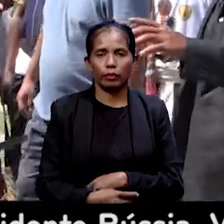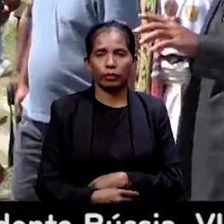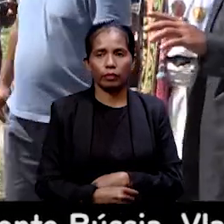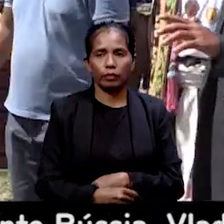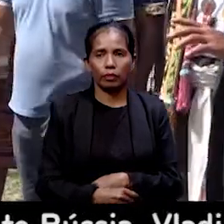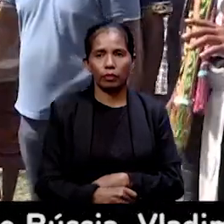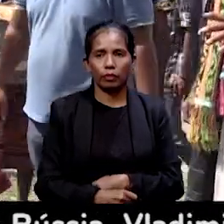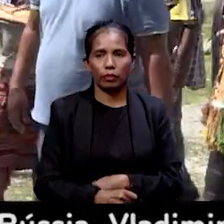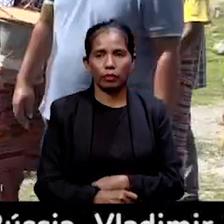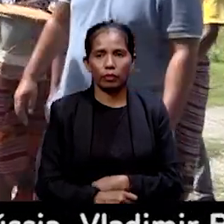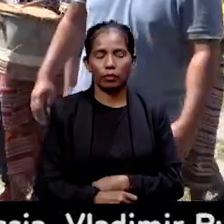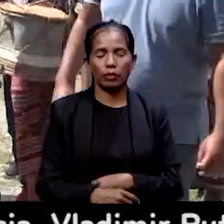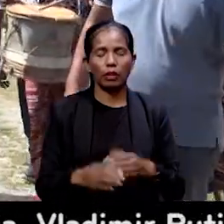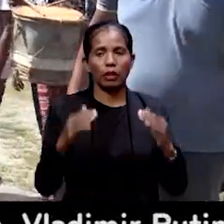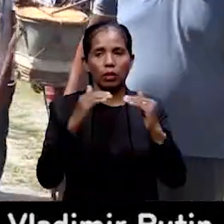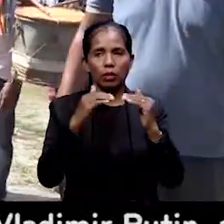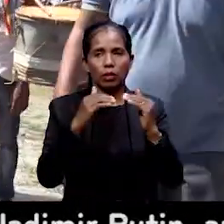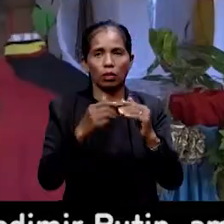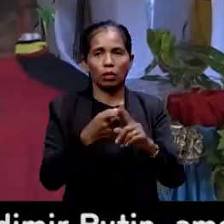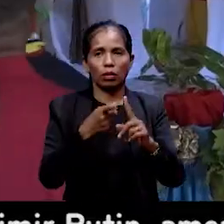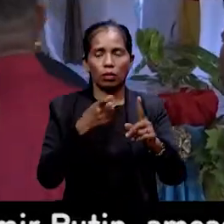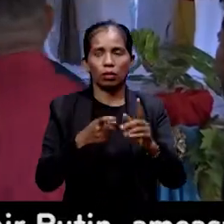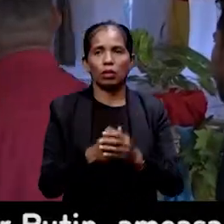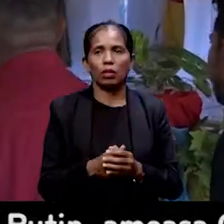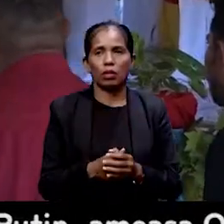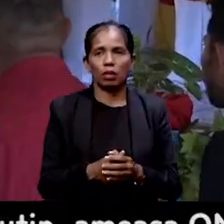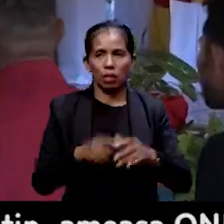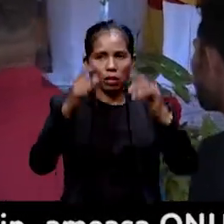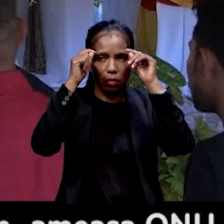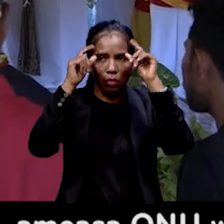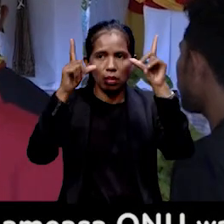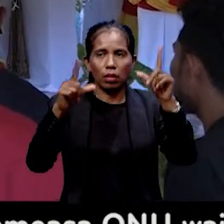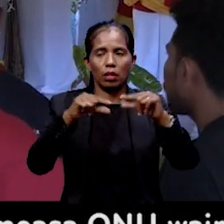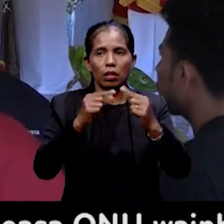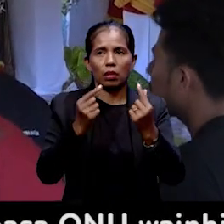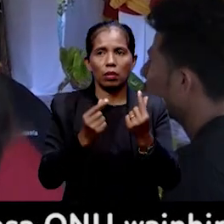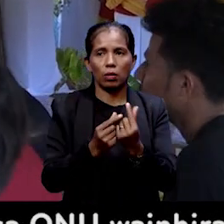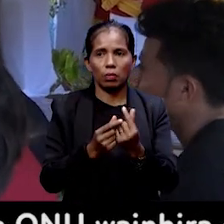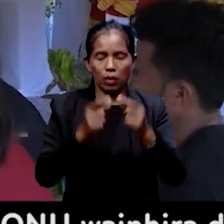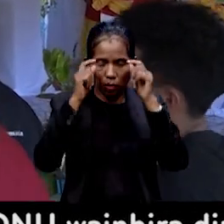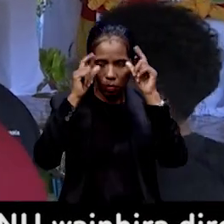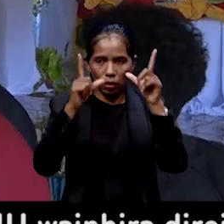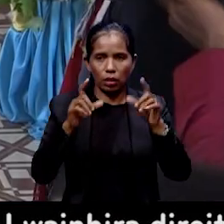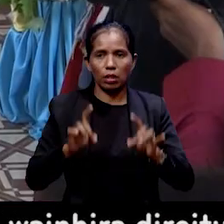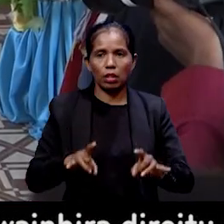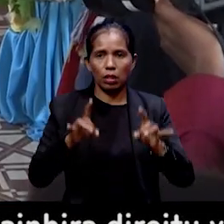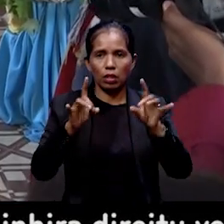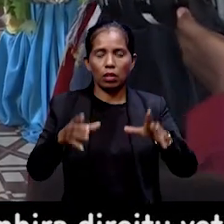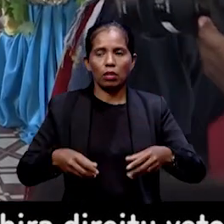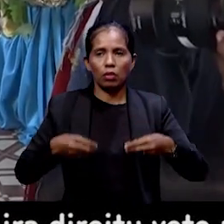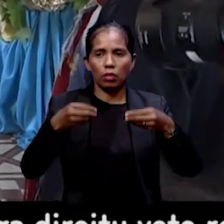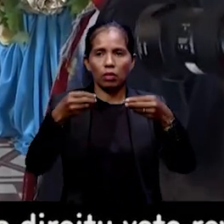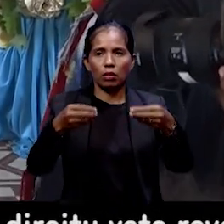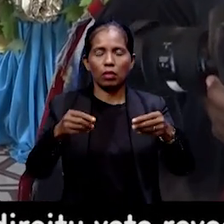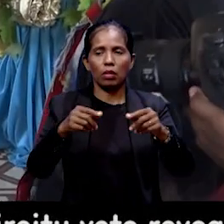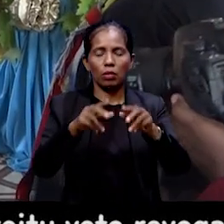Ia seminário nasional nebe organiza husi Arquivo Museu Resistência Timorense ne Grupo Ativista Timor-Leste e Austrália entregamos cruz